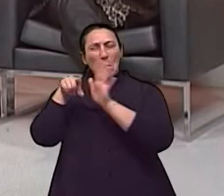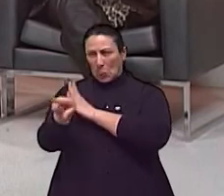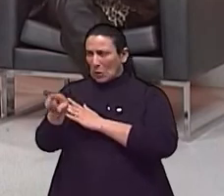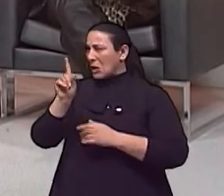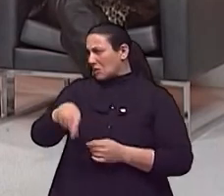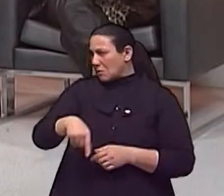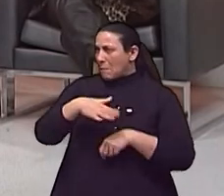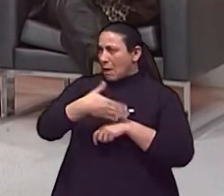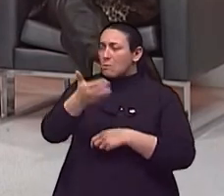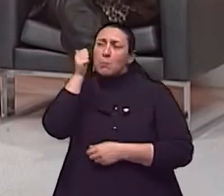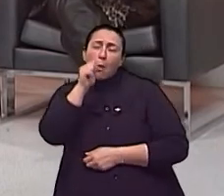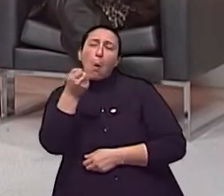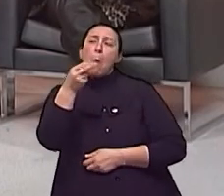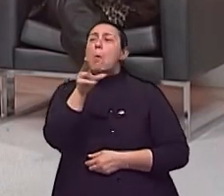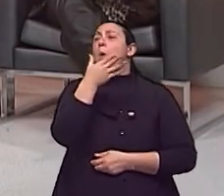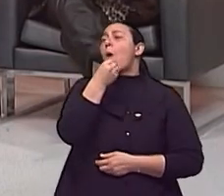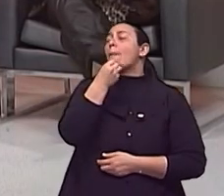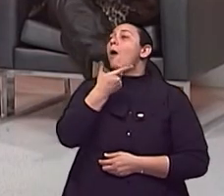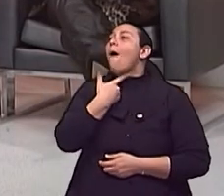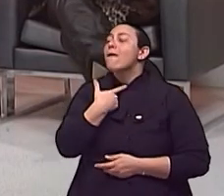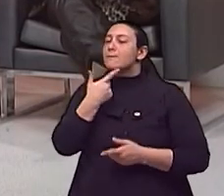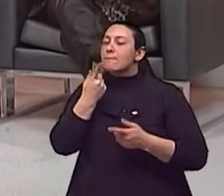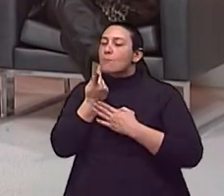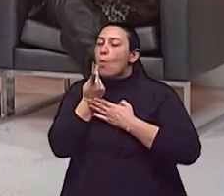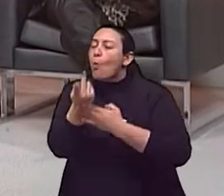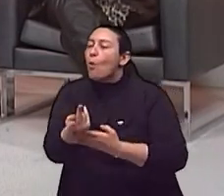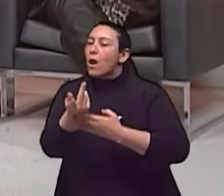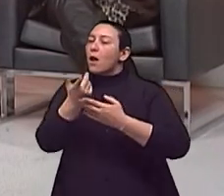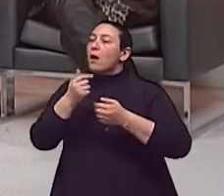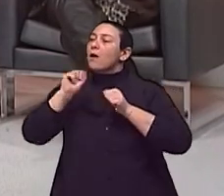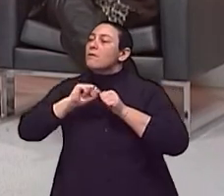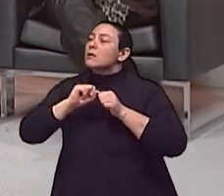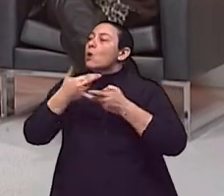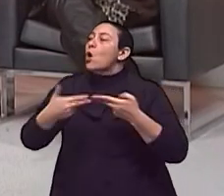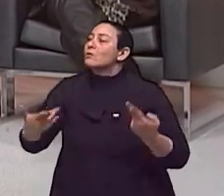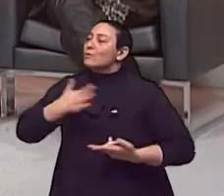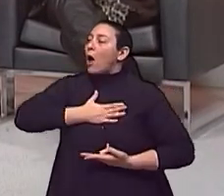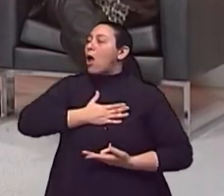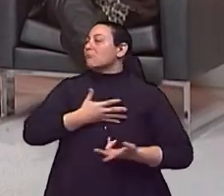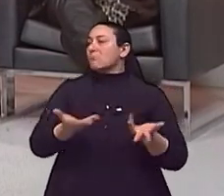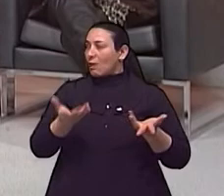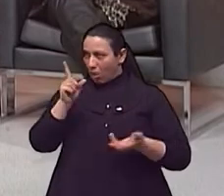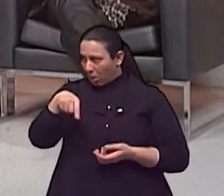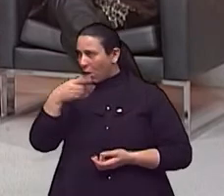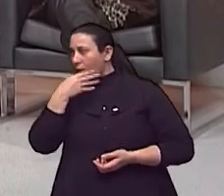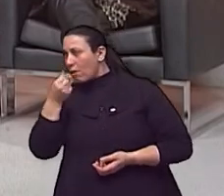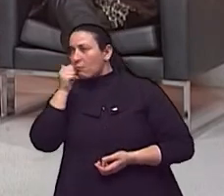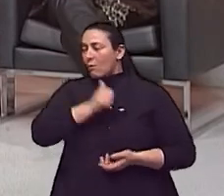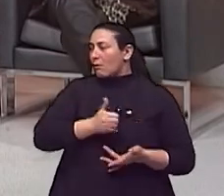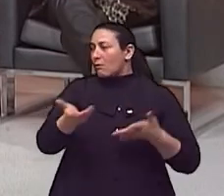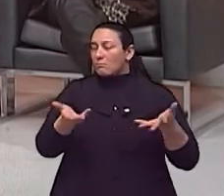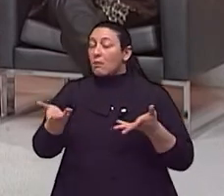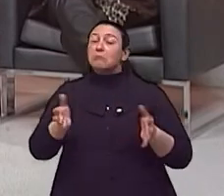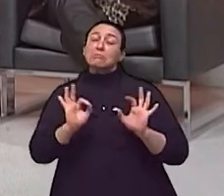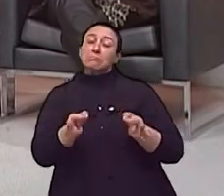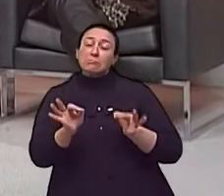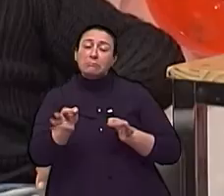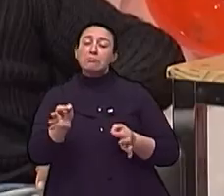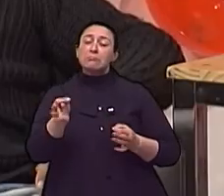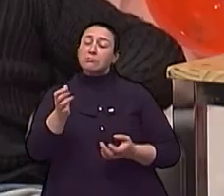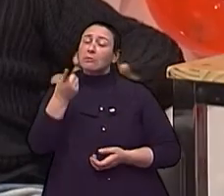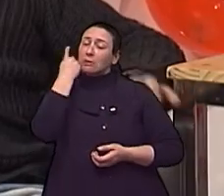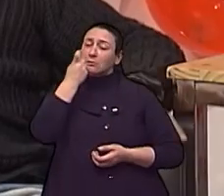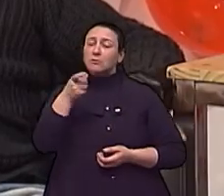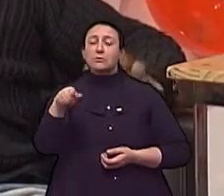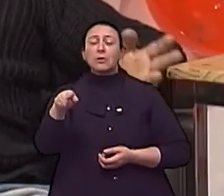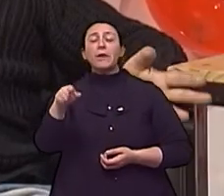ou masculino também busca nessa faixa etária um hobby vamos fazer esse paralelo de género bastante a gente pensar na questão de